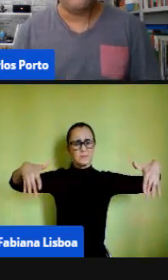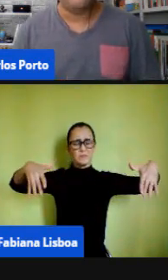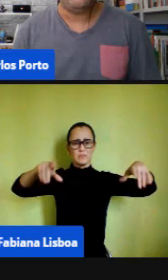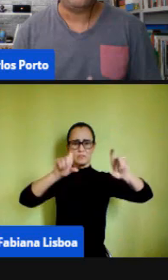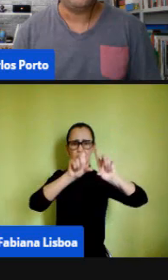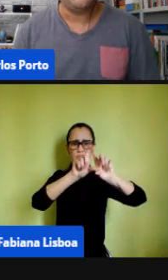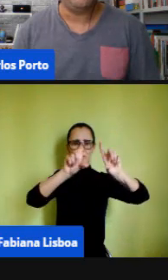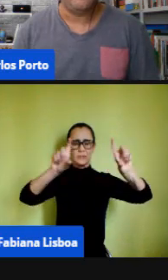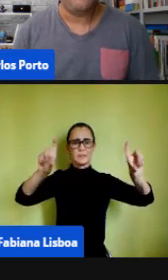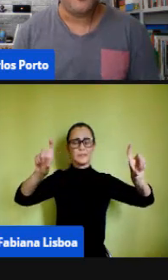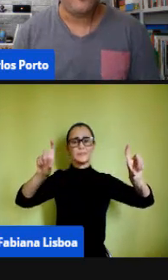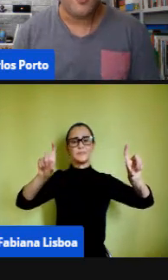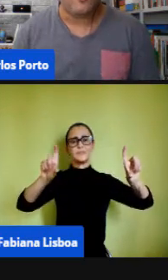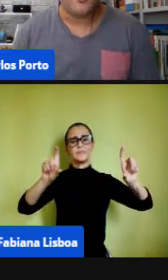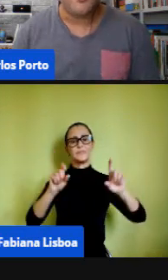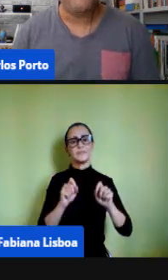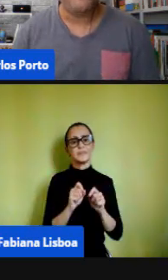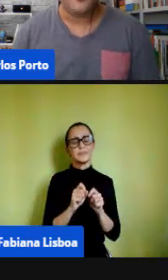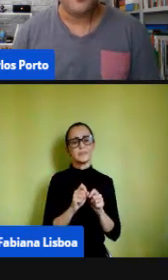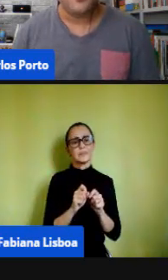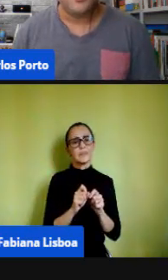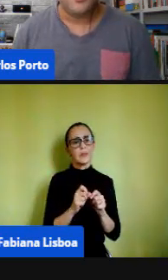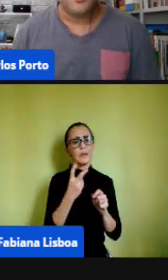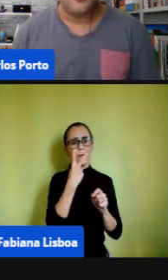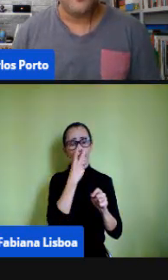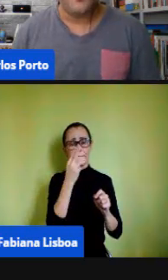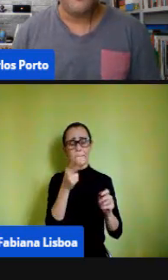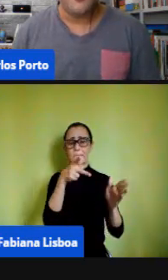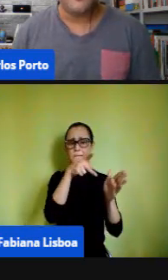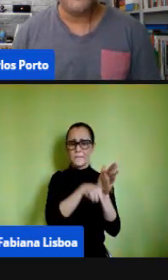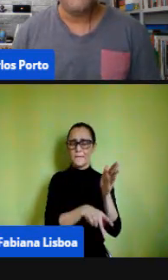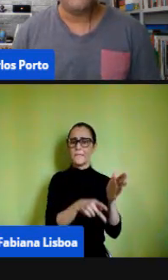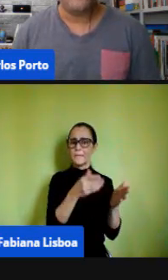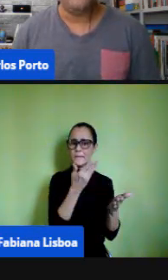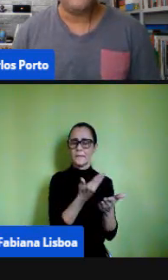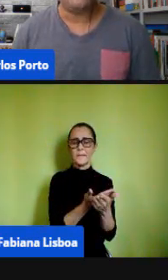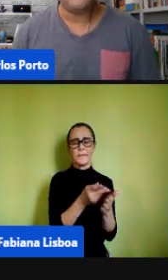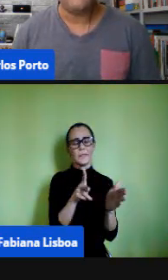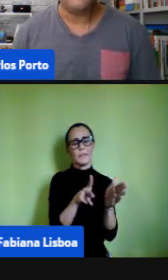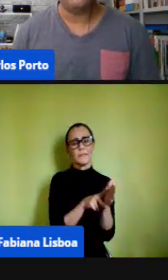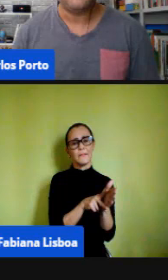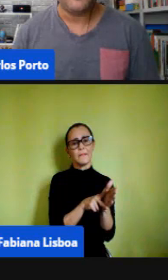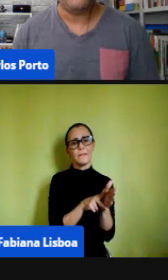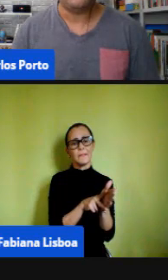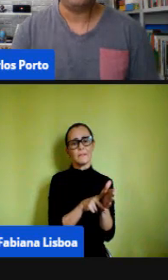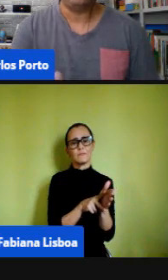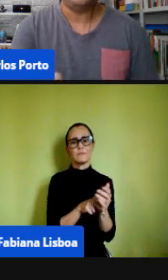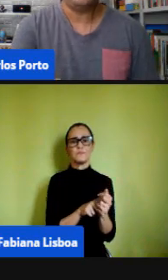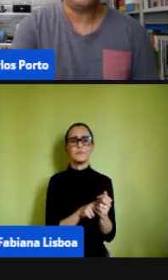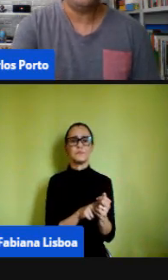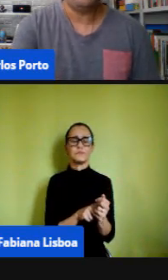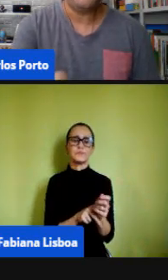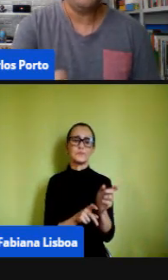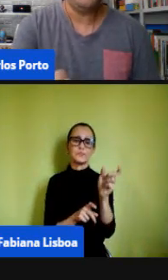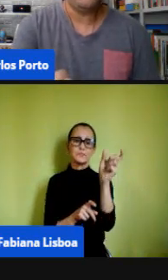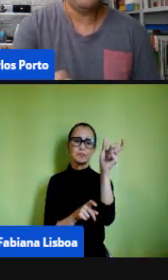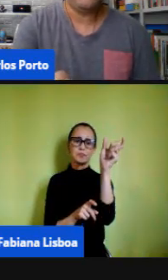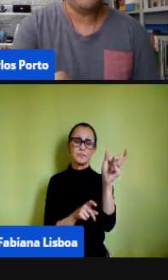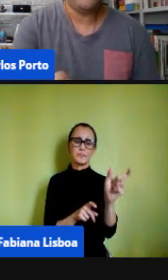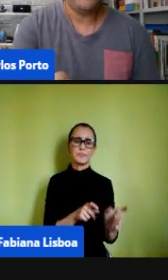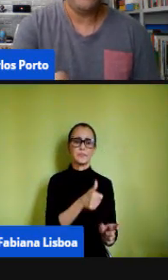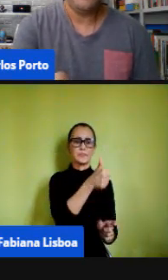não está muito distante do plano de aula, né? Na primeira coluna, nós trabalhamos a aula da semana e o